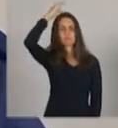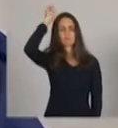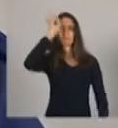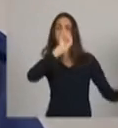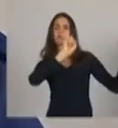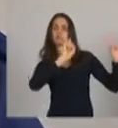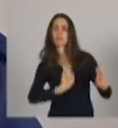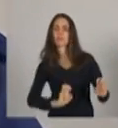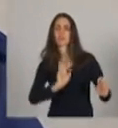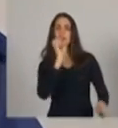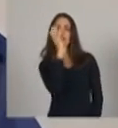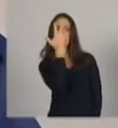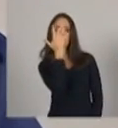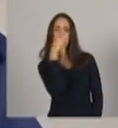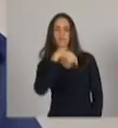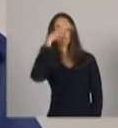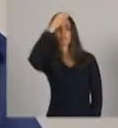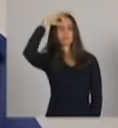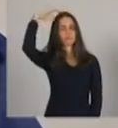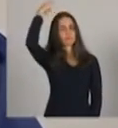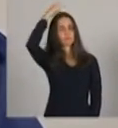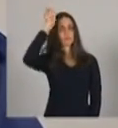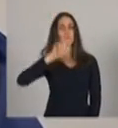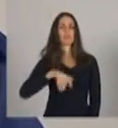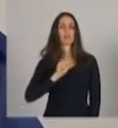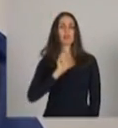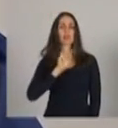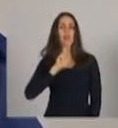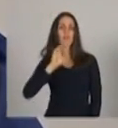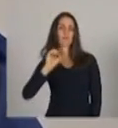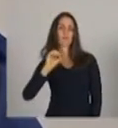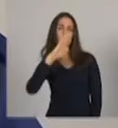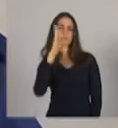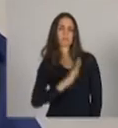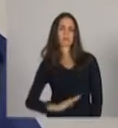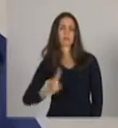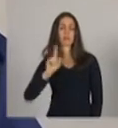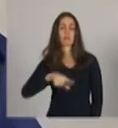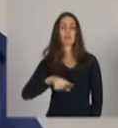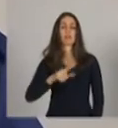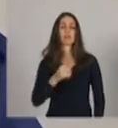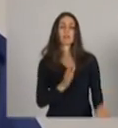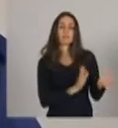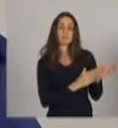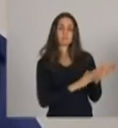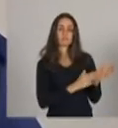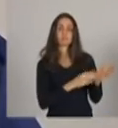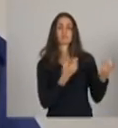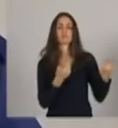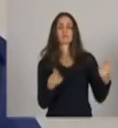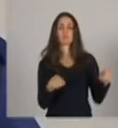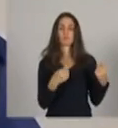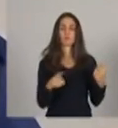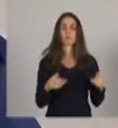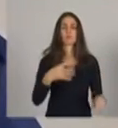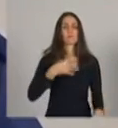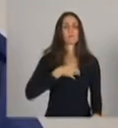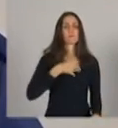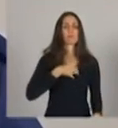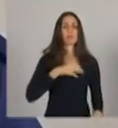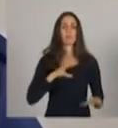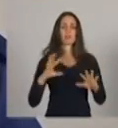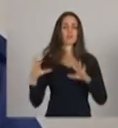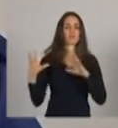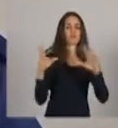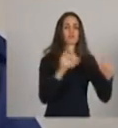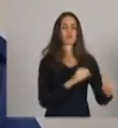afro-brasileiro no Carnaval Capixaba, um samba enredo Bahia de Todos os Santos, do compositor Mário Ramos. E